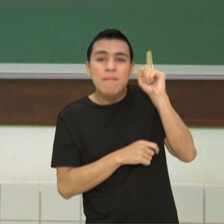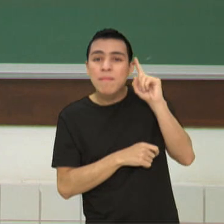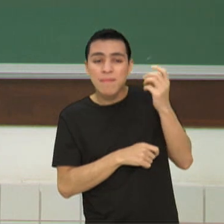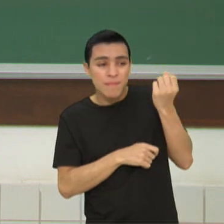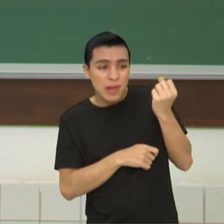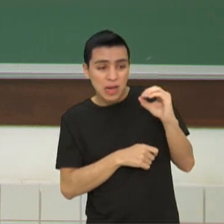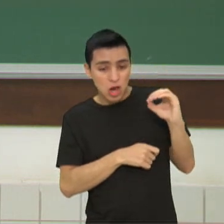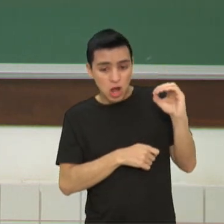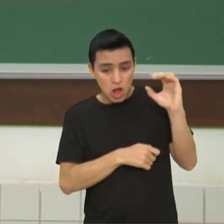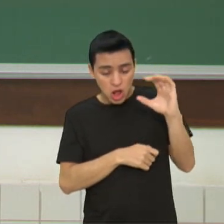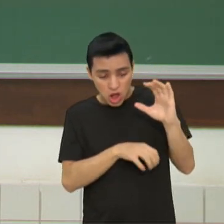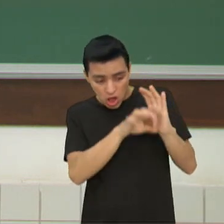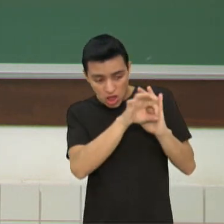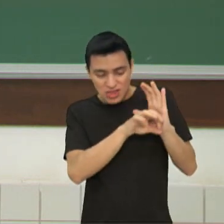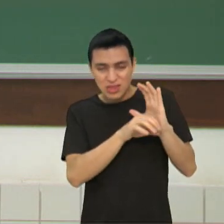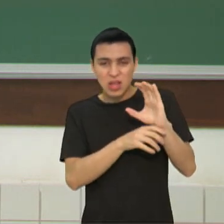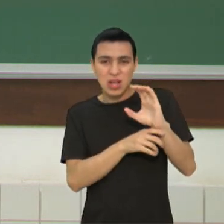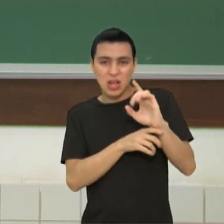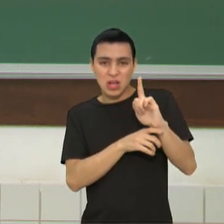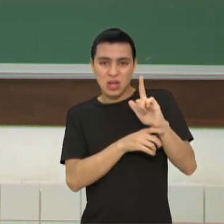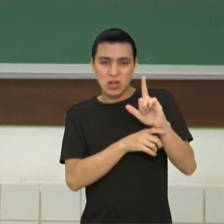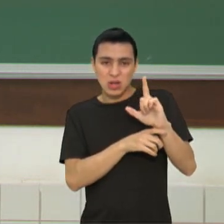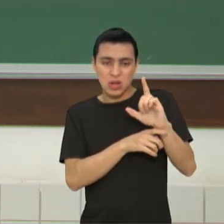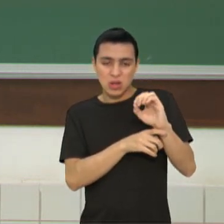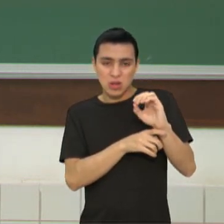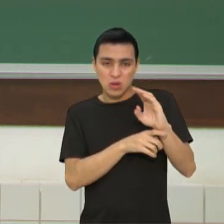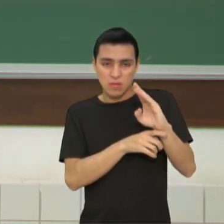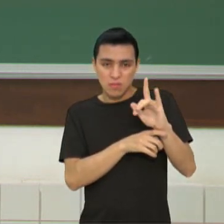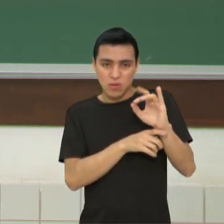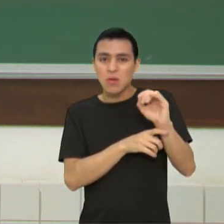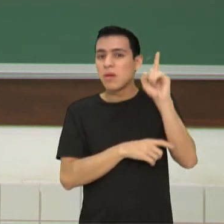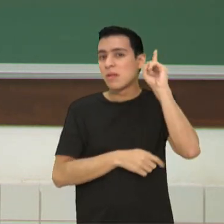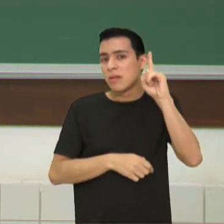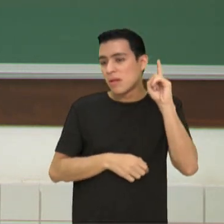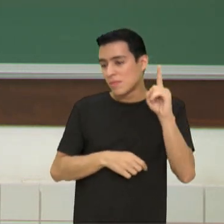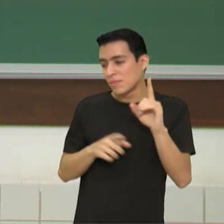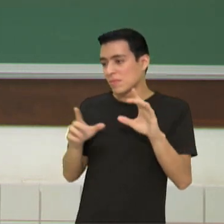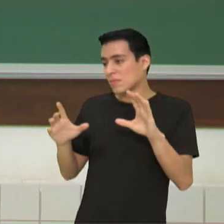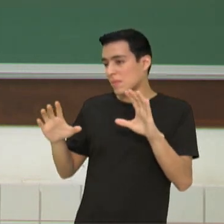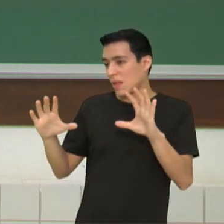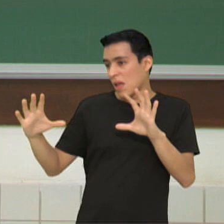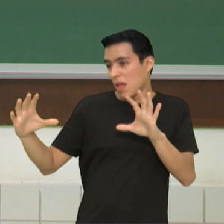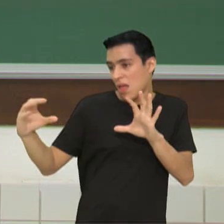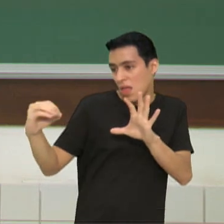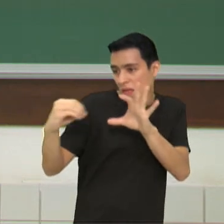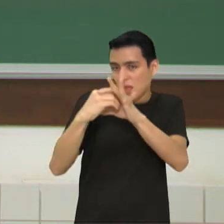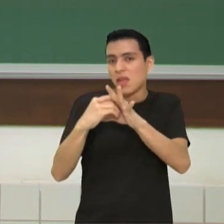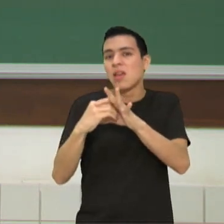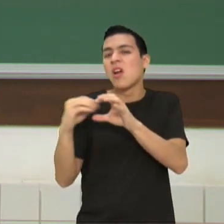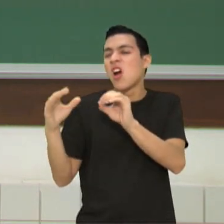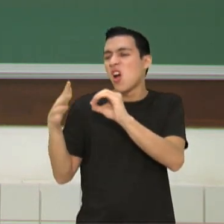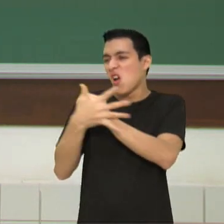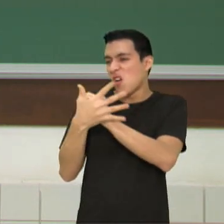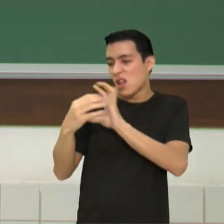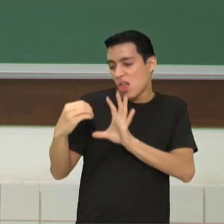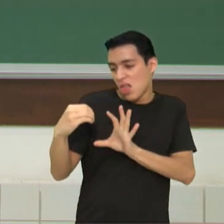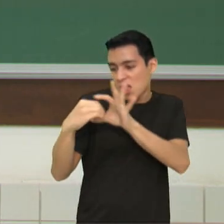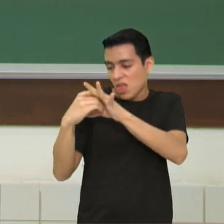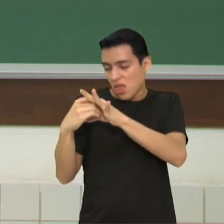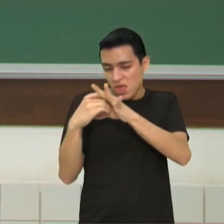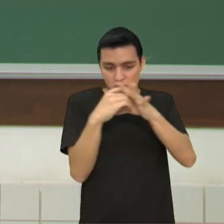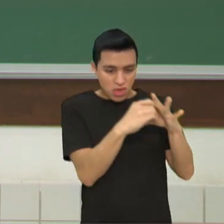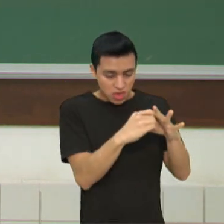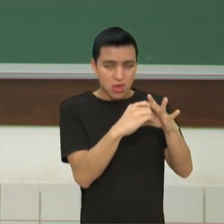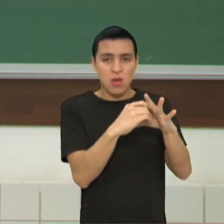minha, encontra um coronavírus, vai lá e faz fagocitose, engloba o coronavírus e traz para dentro